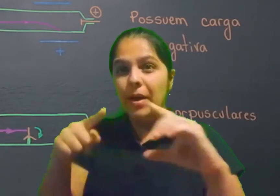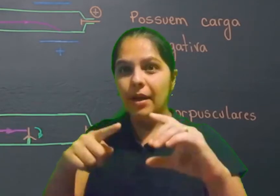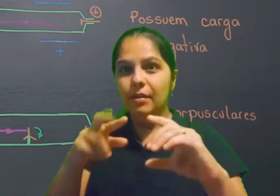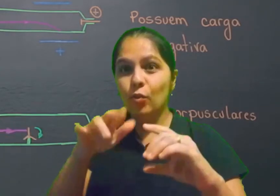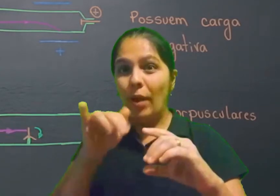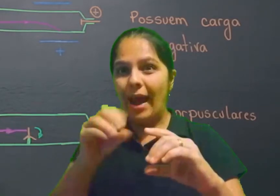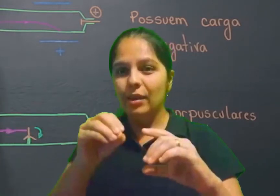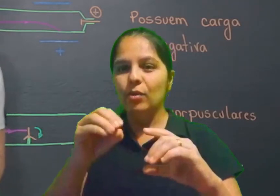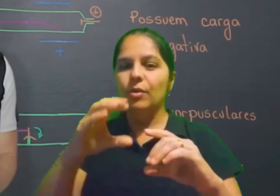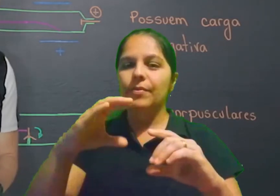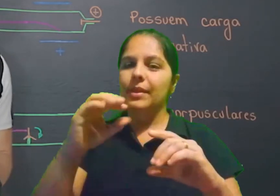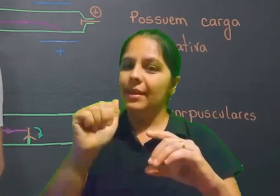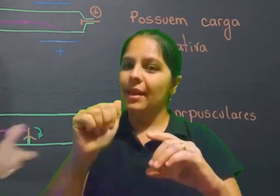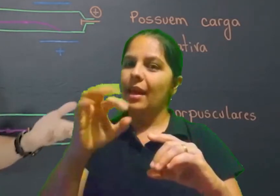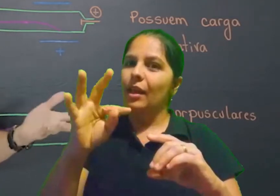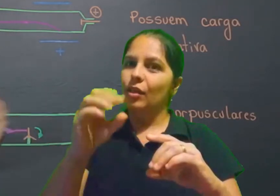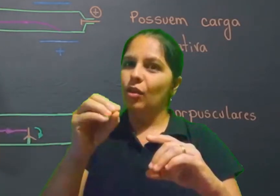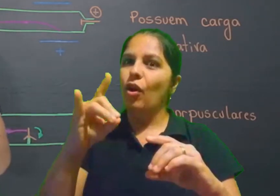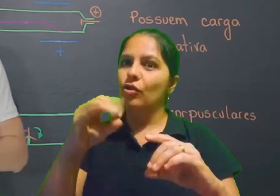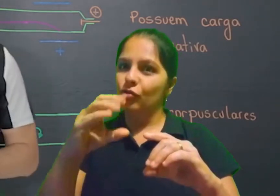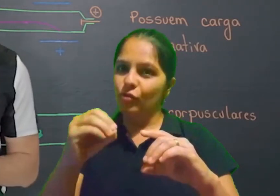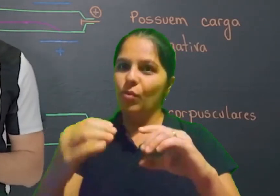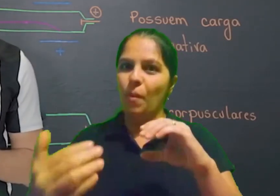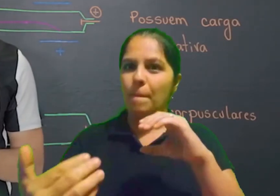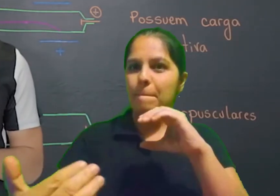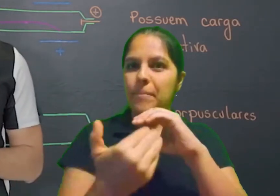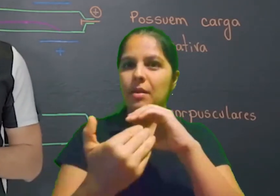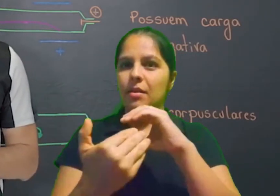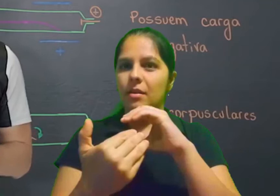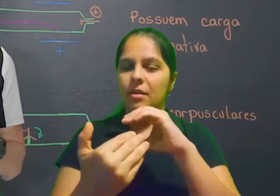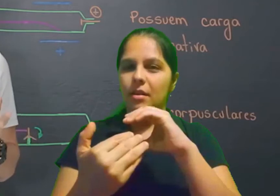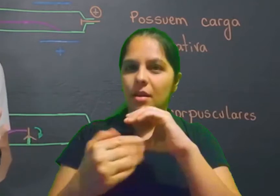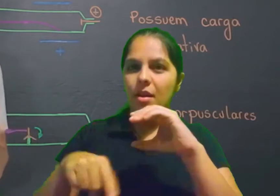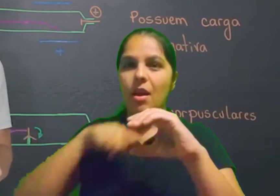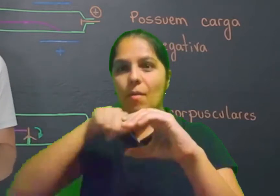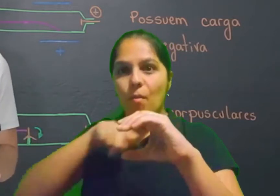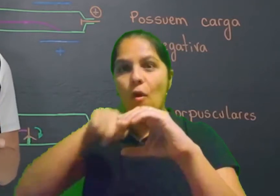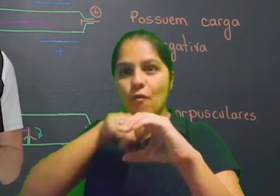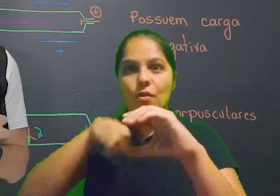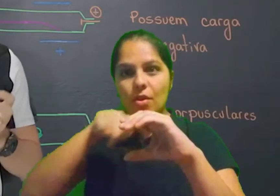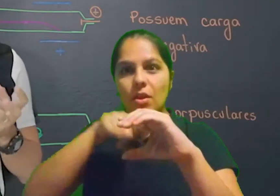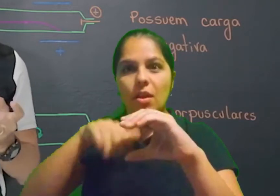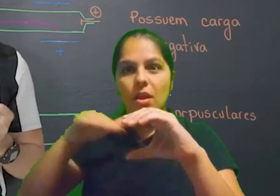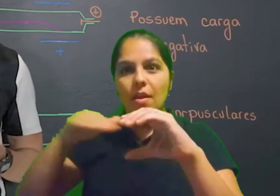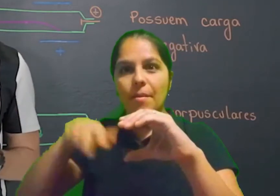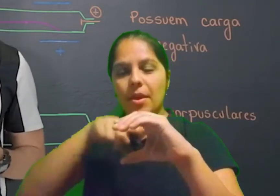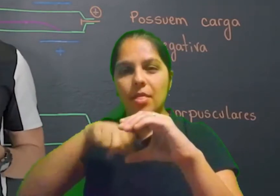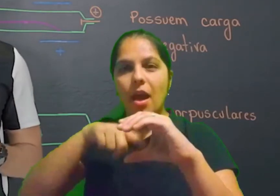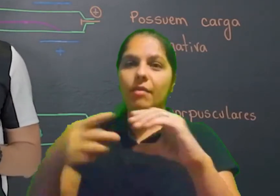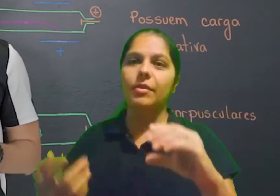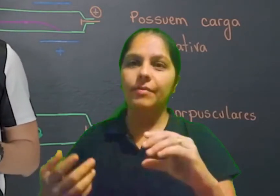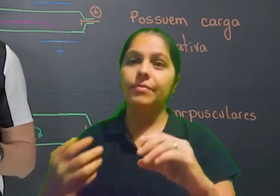nessa hélice, ela girava. O que isso significa? Bom, se os raios catódicos fossem apenas